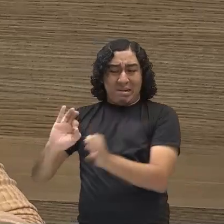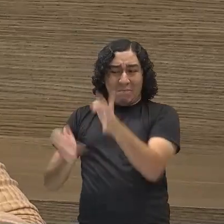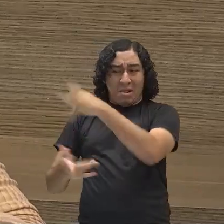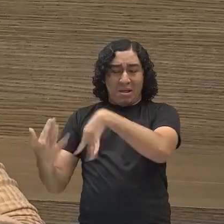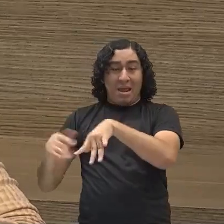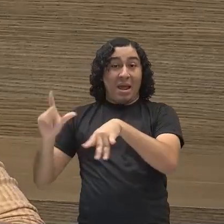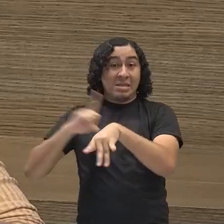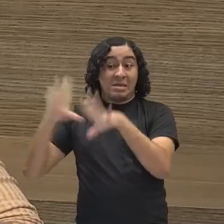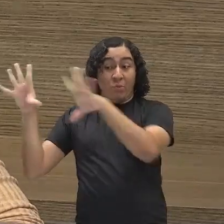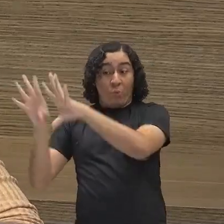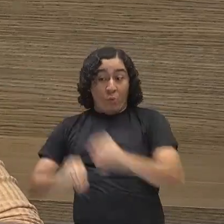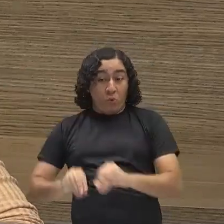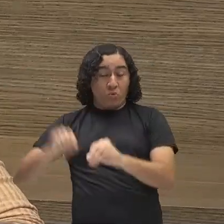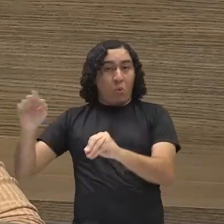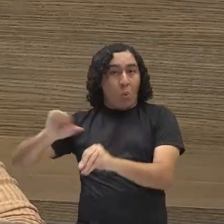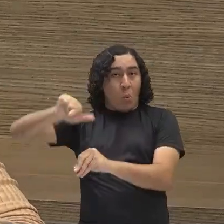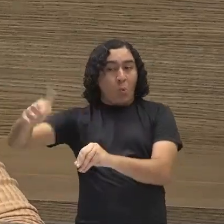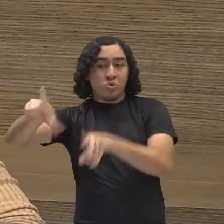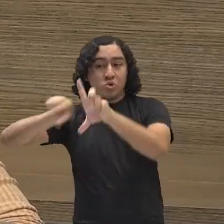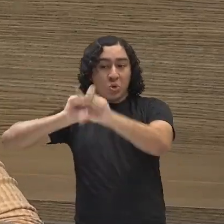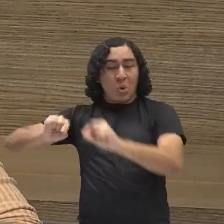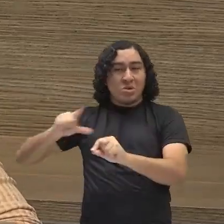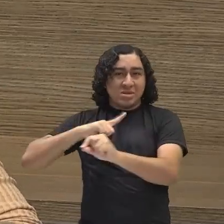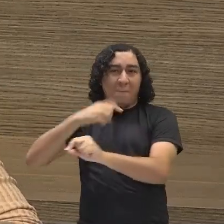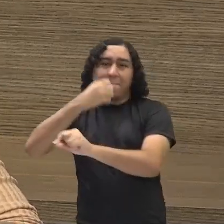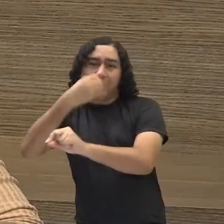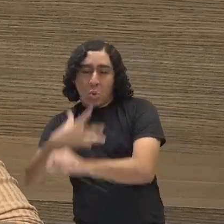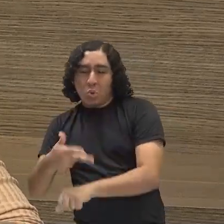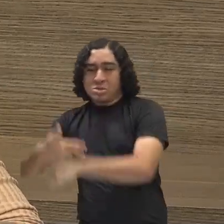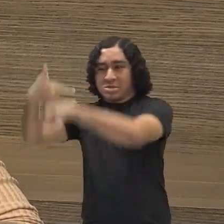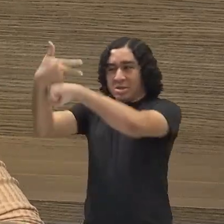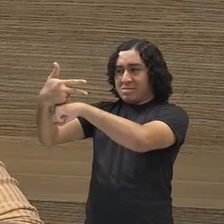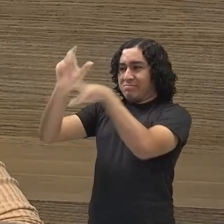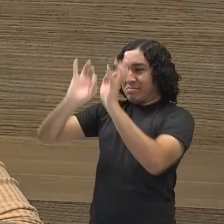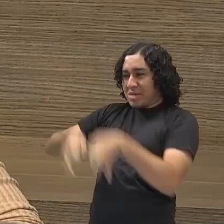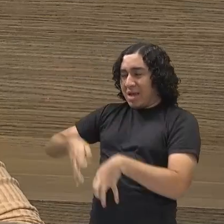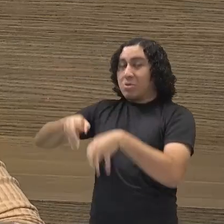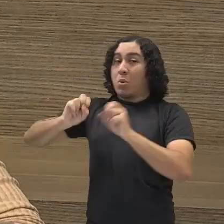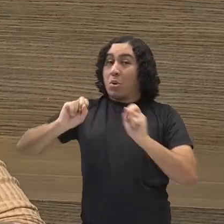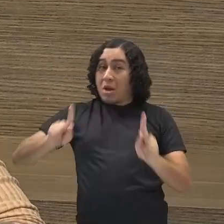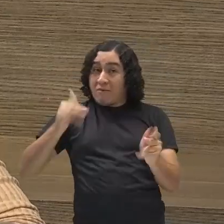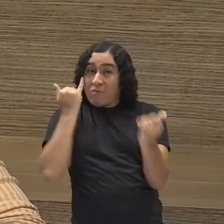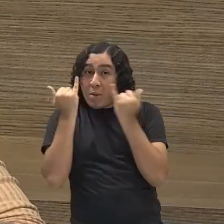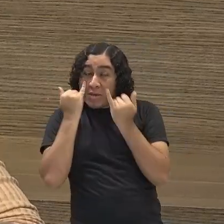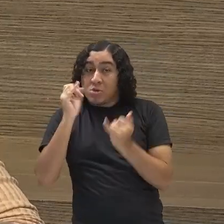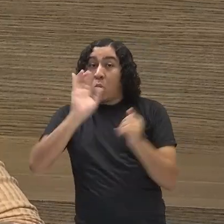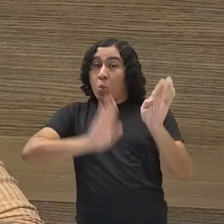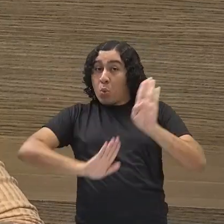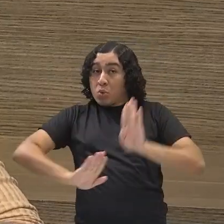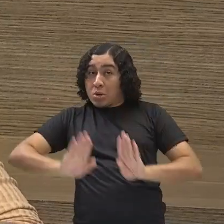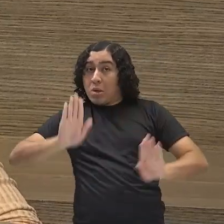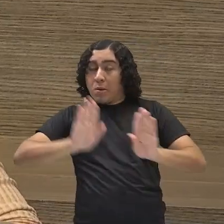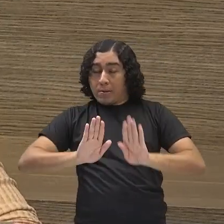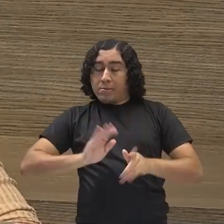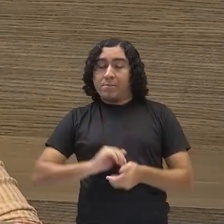um outro que está melhor posicionado, uma boa visualização. Tá bom, professor? A gente só tem que ter o cuidado em relação a